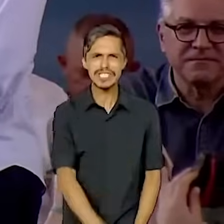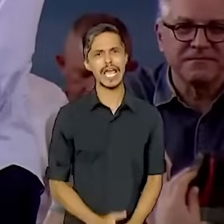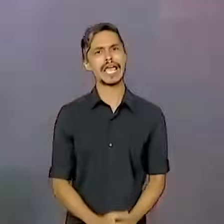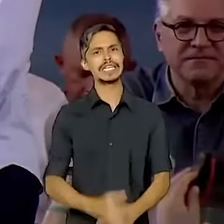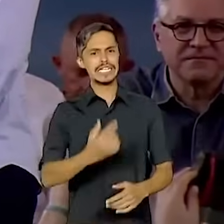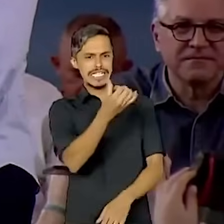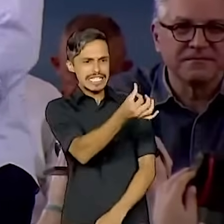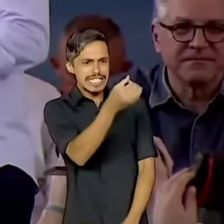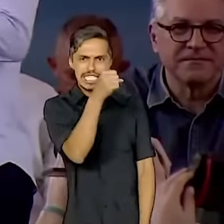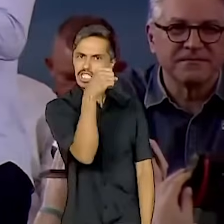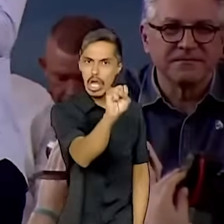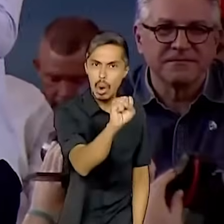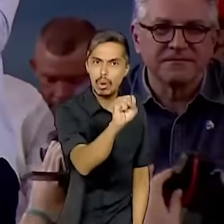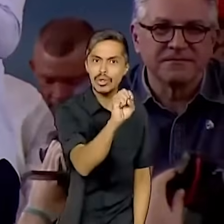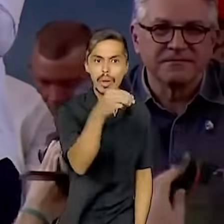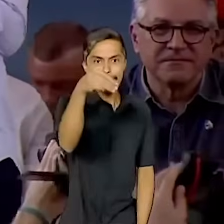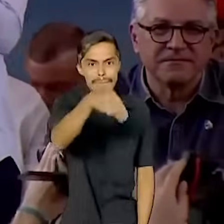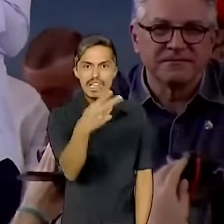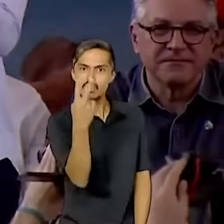com varanda.